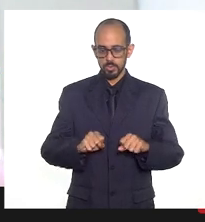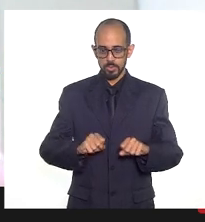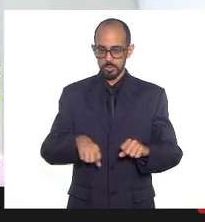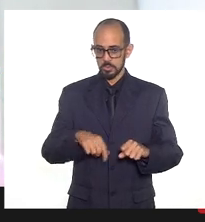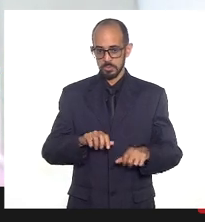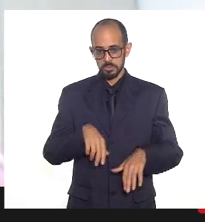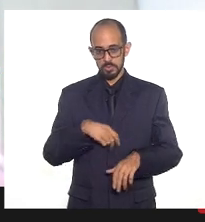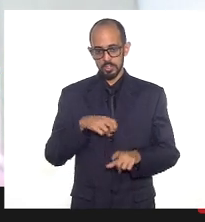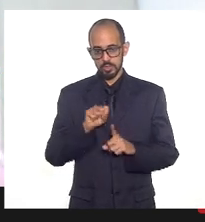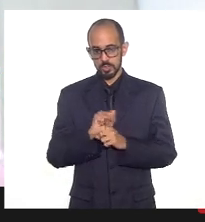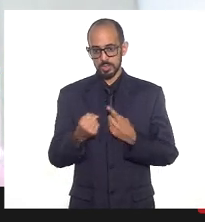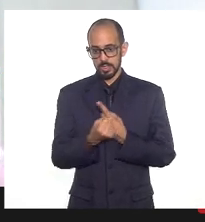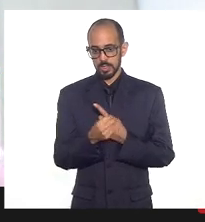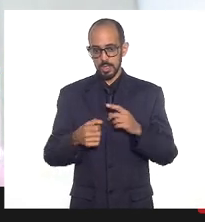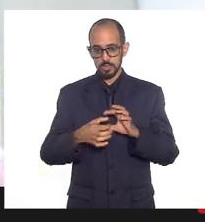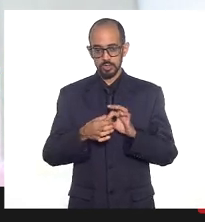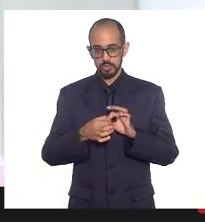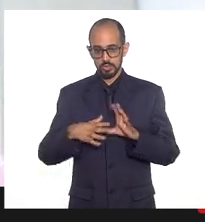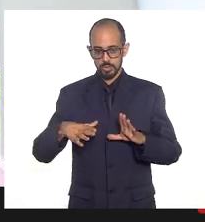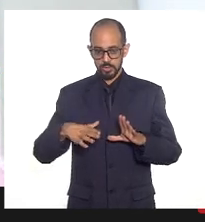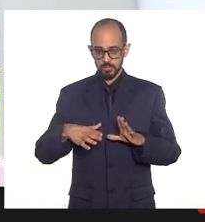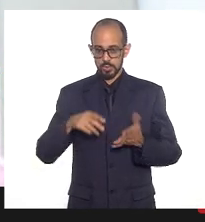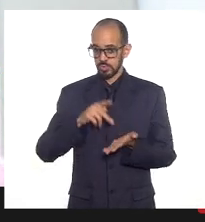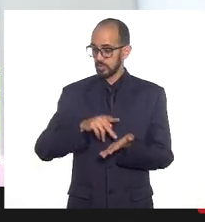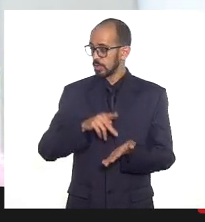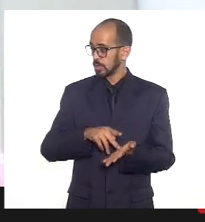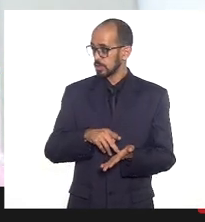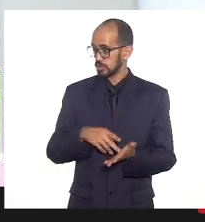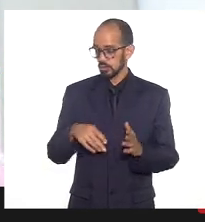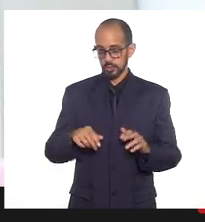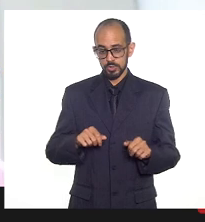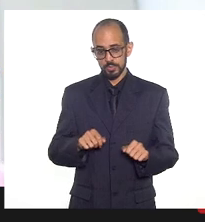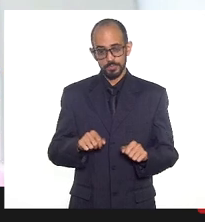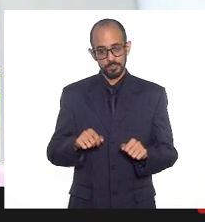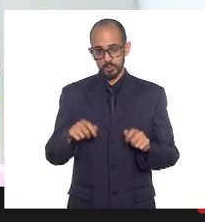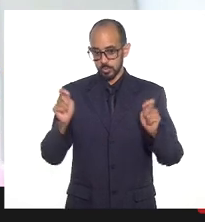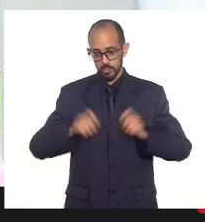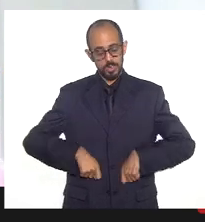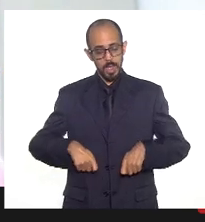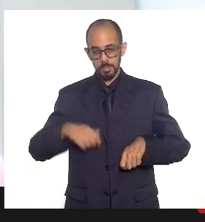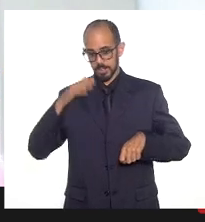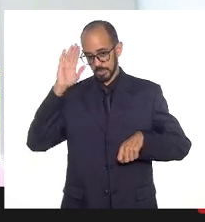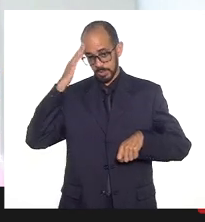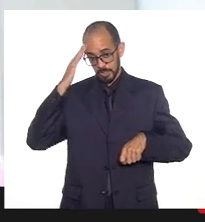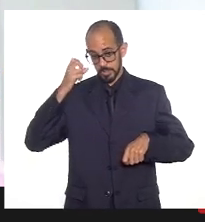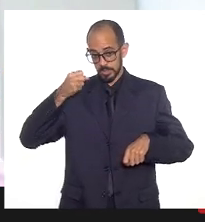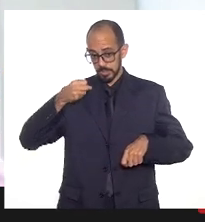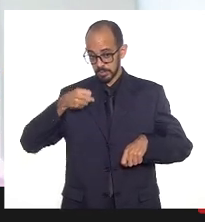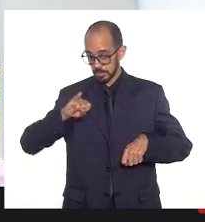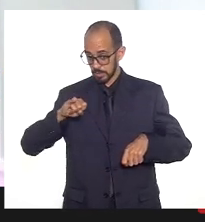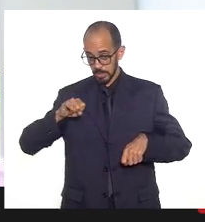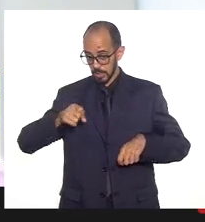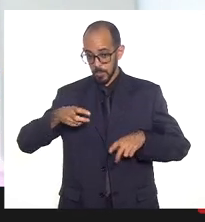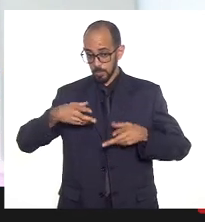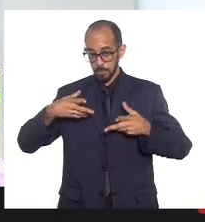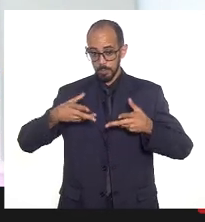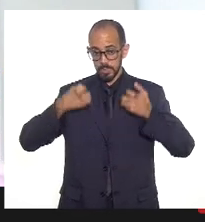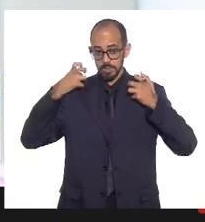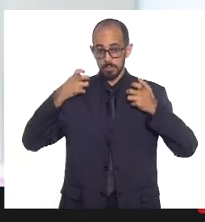pode acreditar numa sociedade verdadeiramente democrática sem pensar na importância de